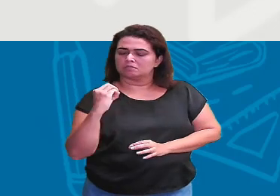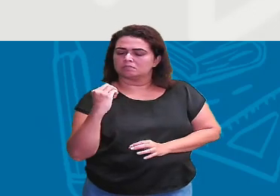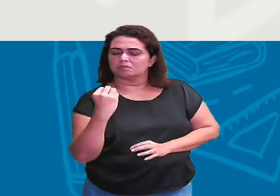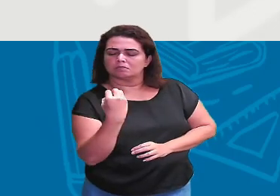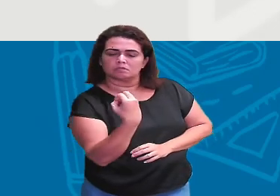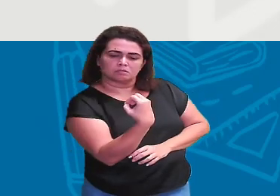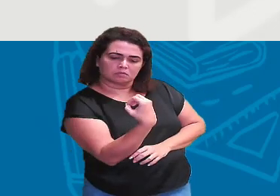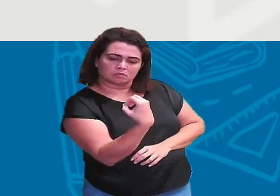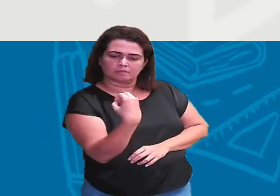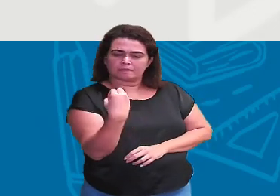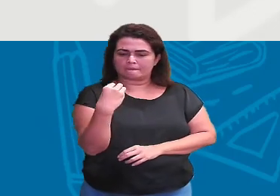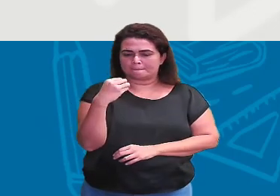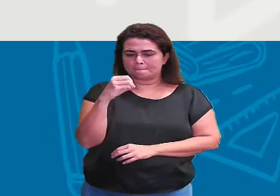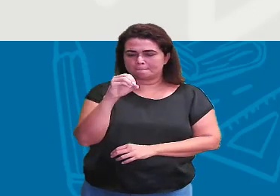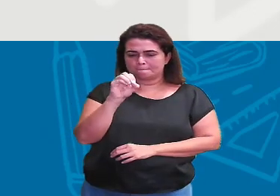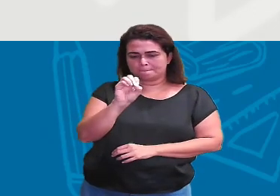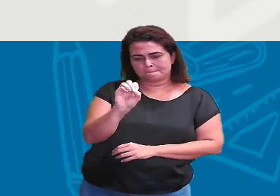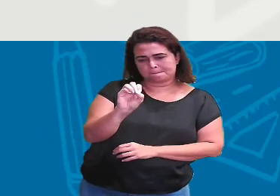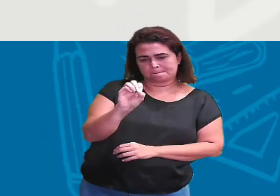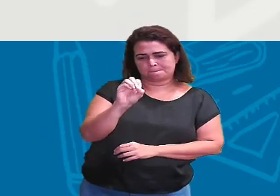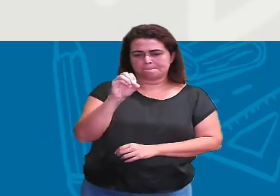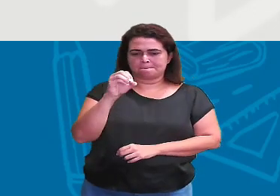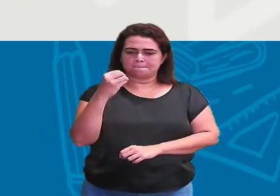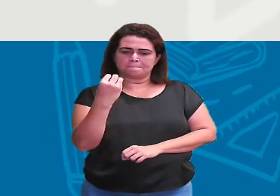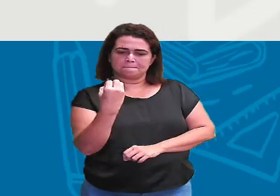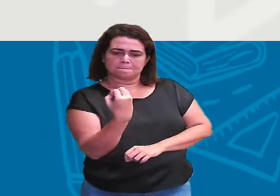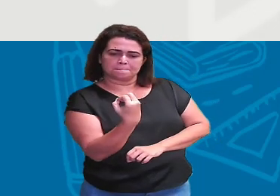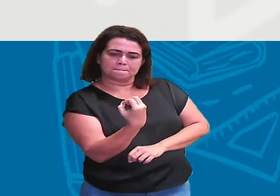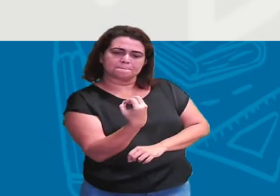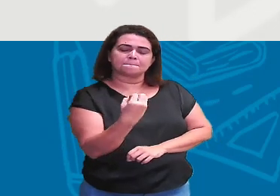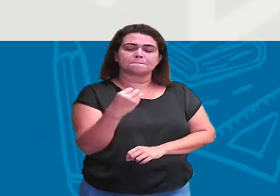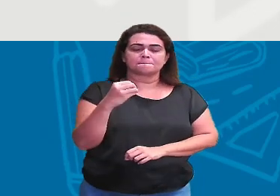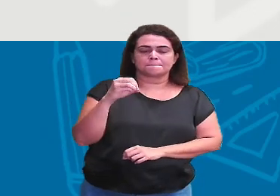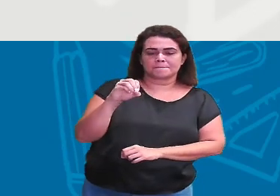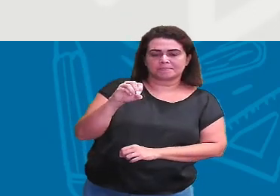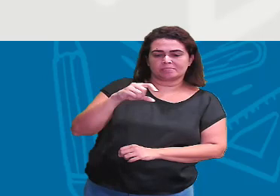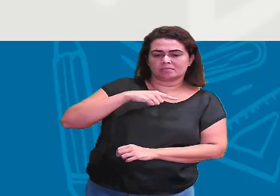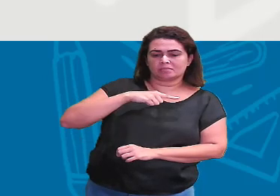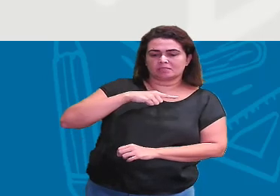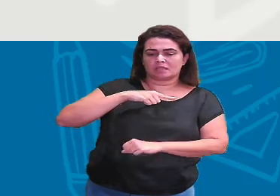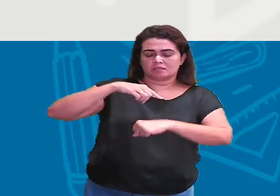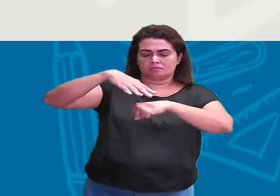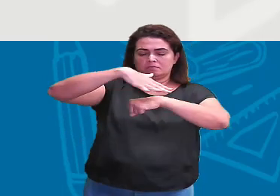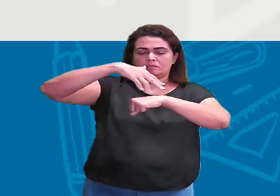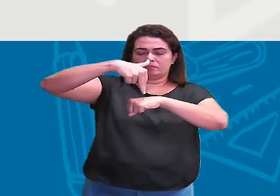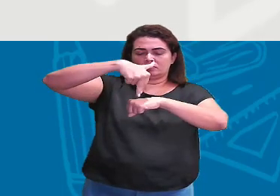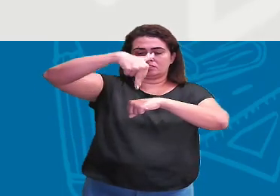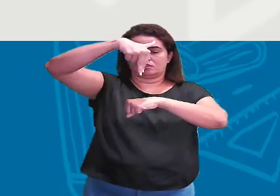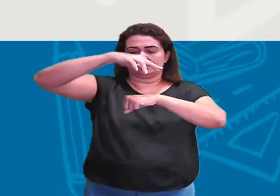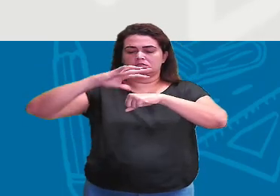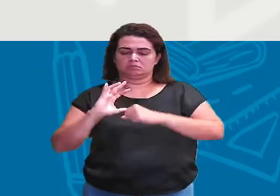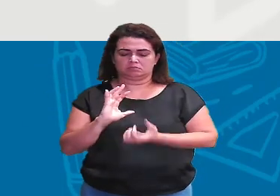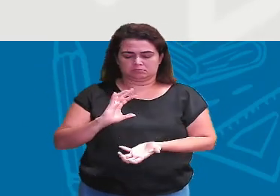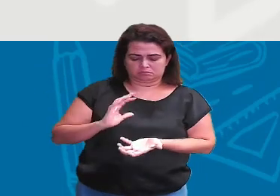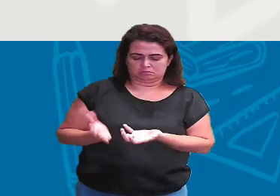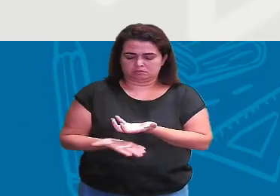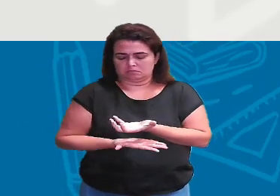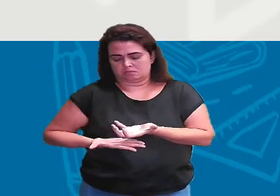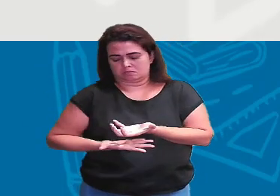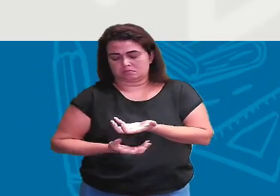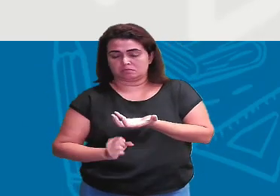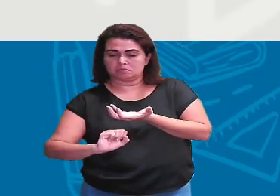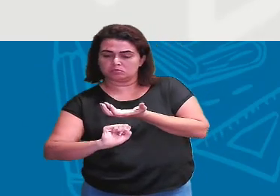né? Então nós observamos ali no polo norte, o polo sul, né, até a marcação do eixo, e ela vai girando em